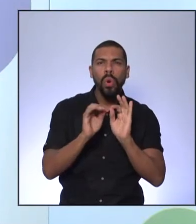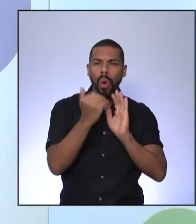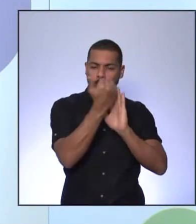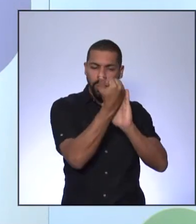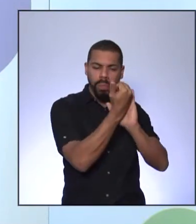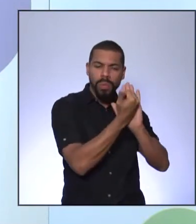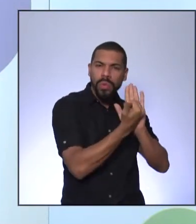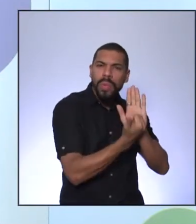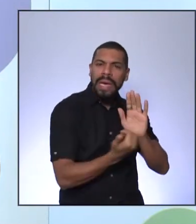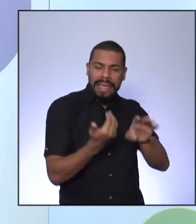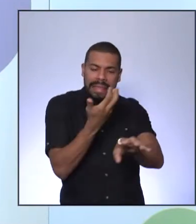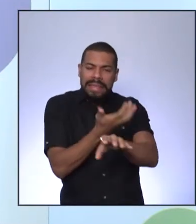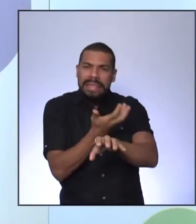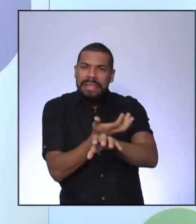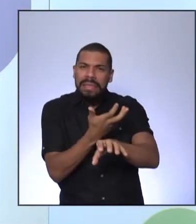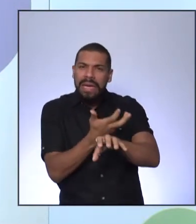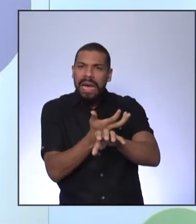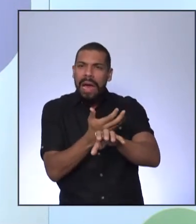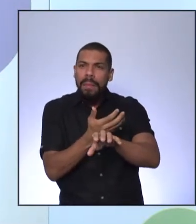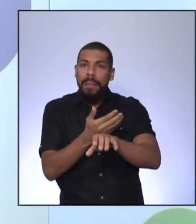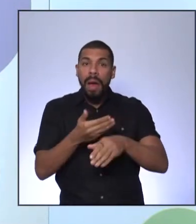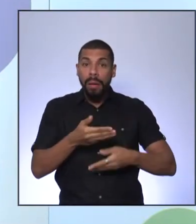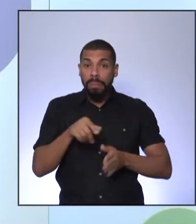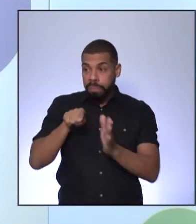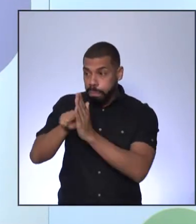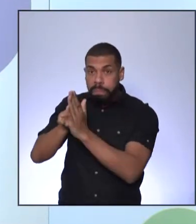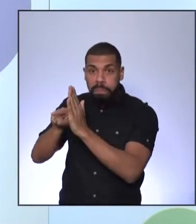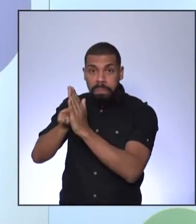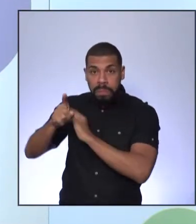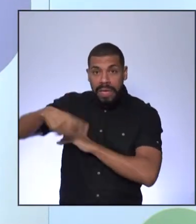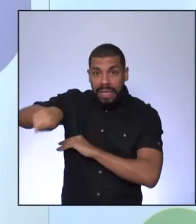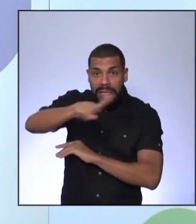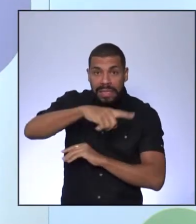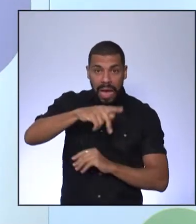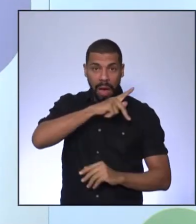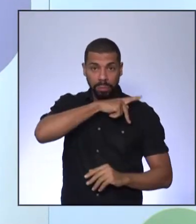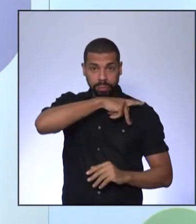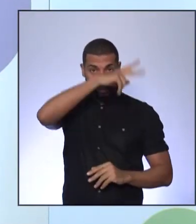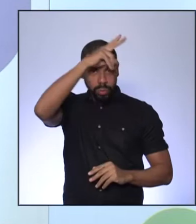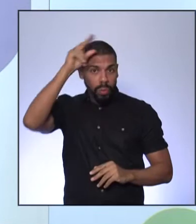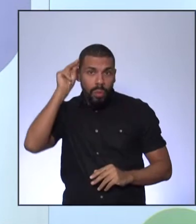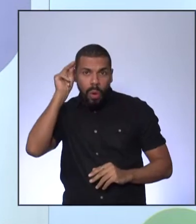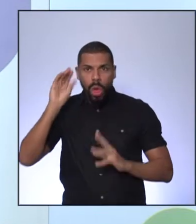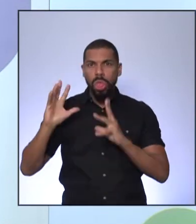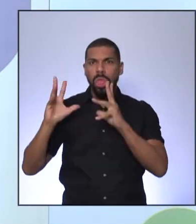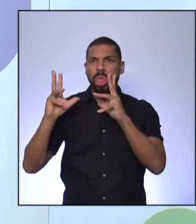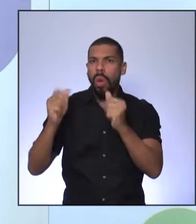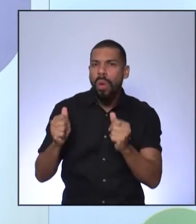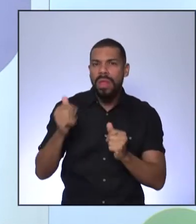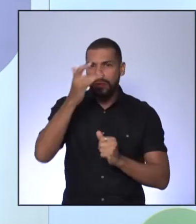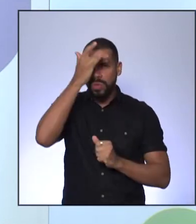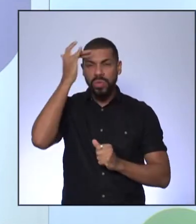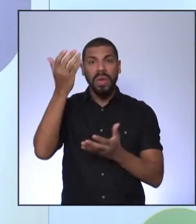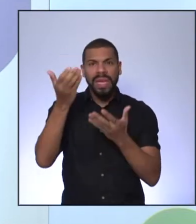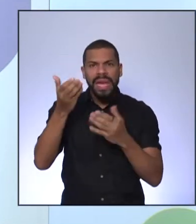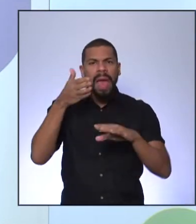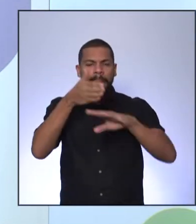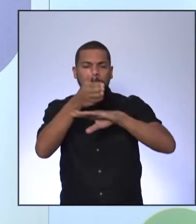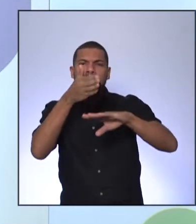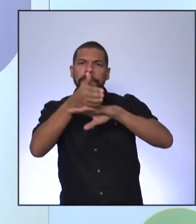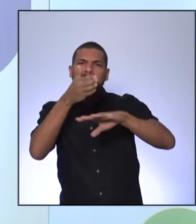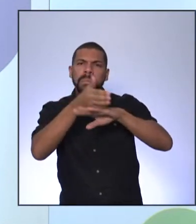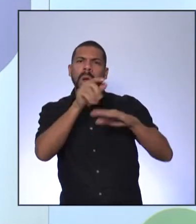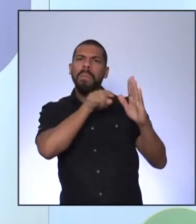médio, e colocado para consulta pública. Ou seja, todo cidadão que quiser